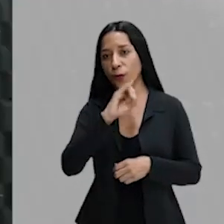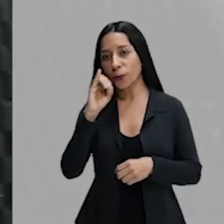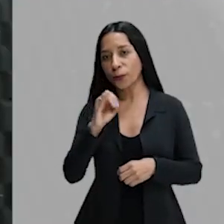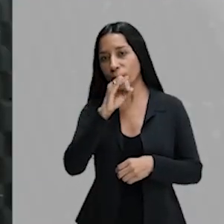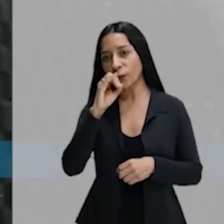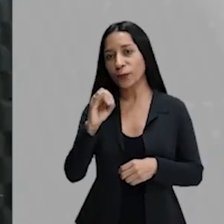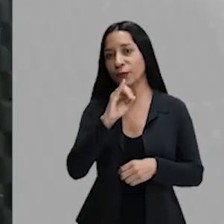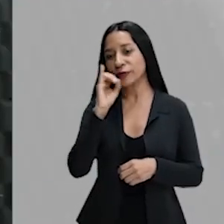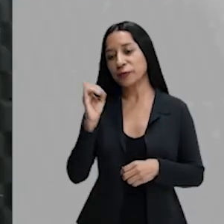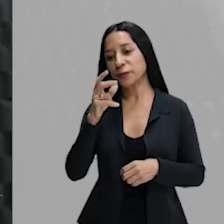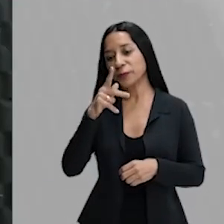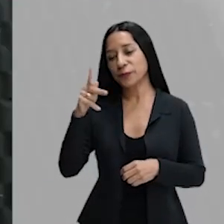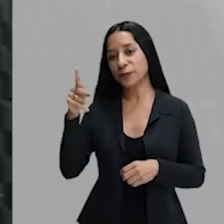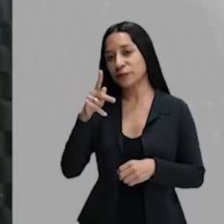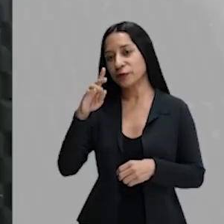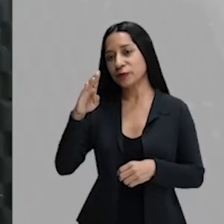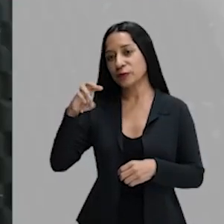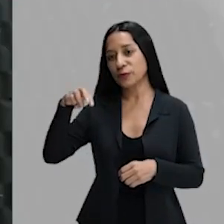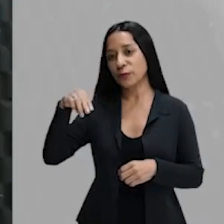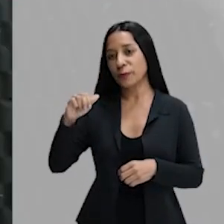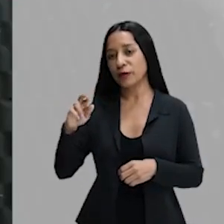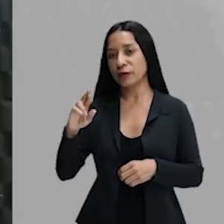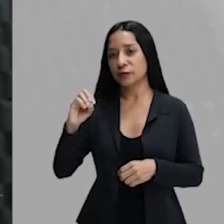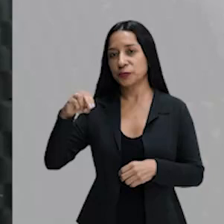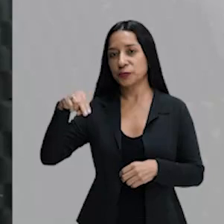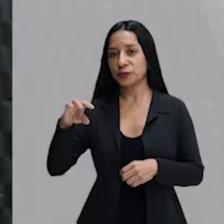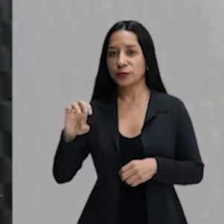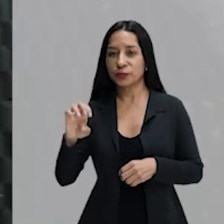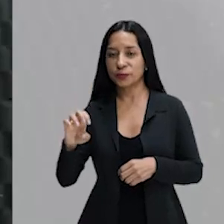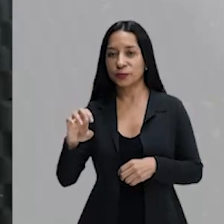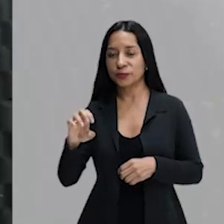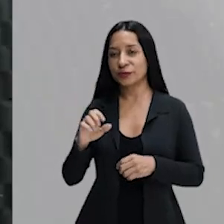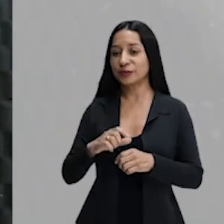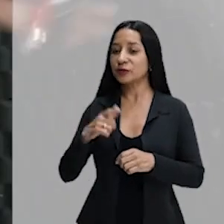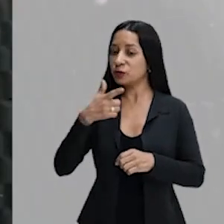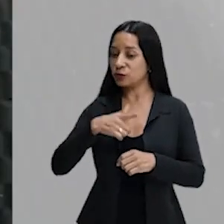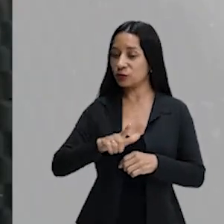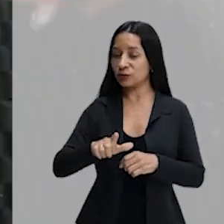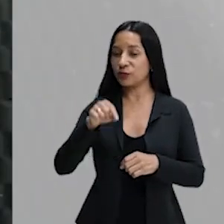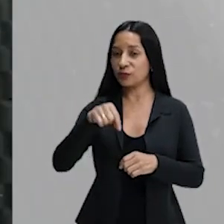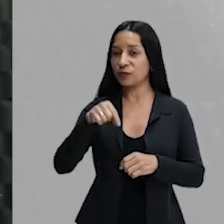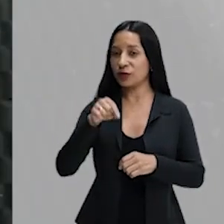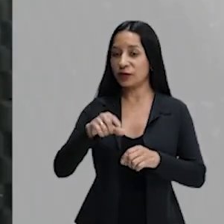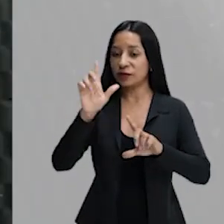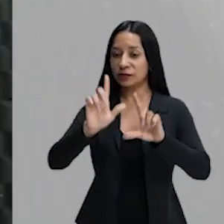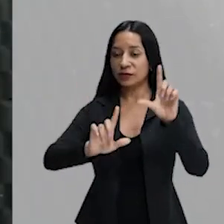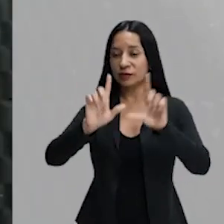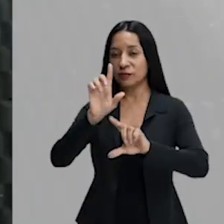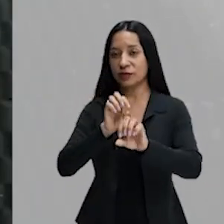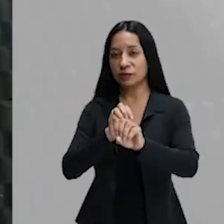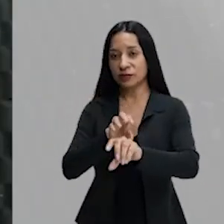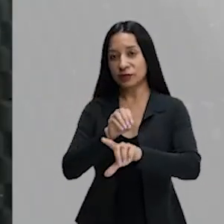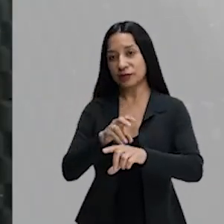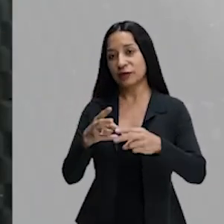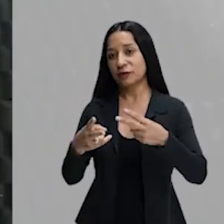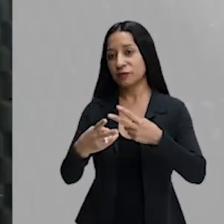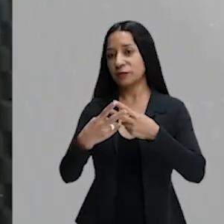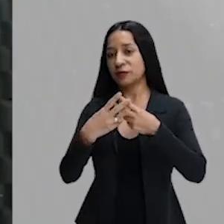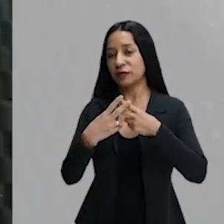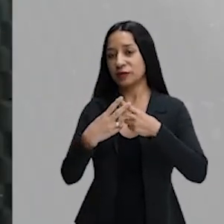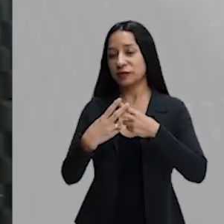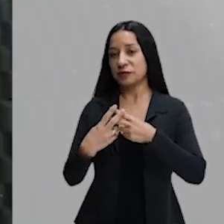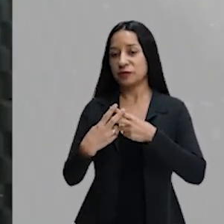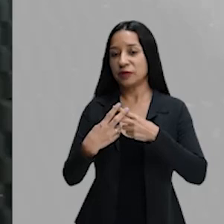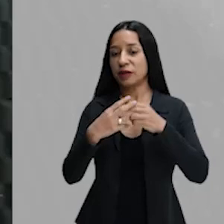Olá pessoal, aqui é o professor Maroni Beckman, mais uma vez aqui com vocês na TV Educação, no programa Hashtag Fique em Casa Aprendendo, para mais uma